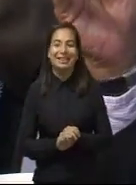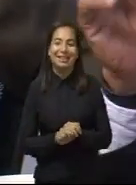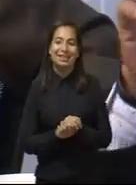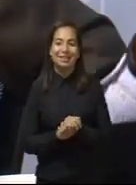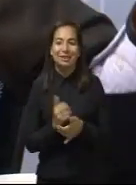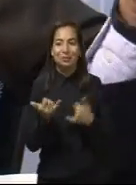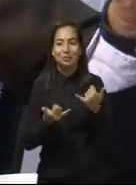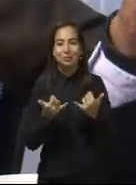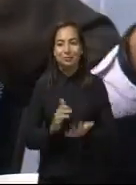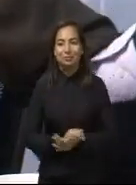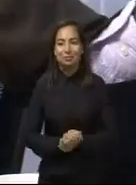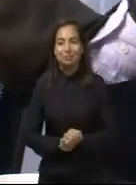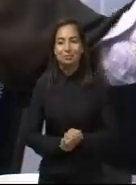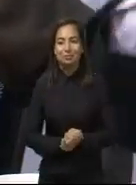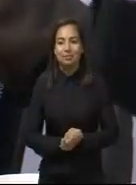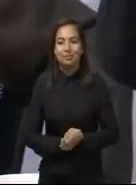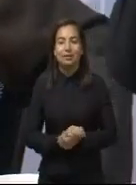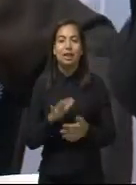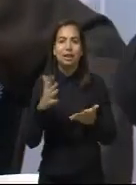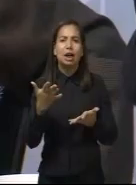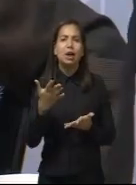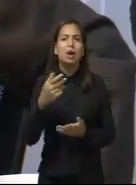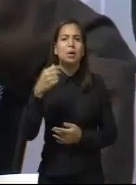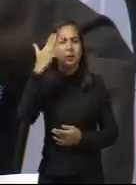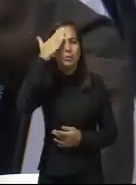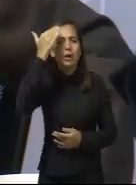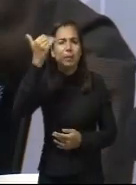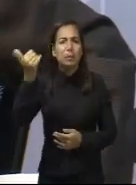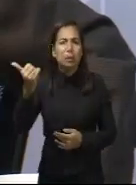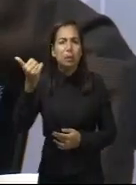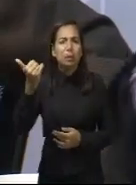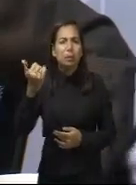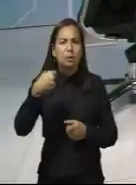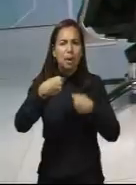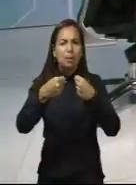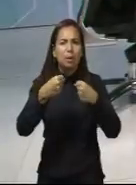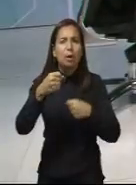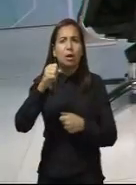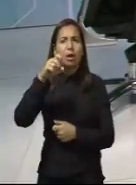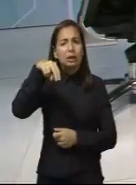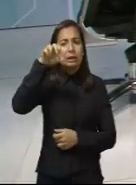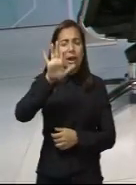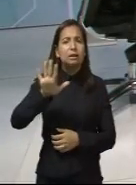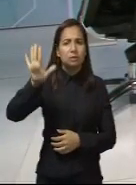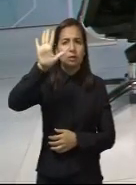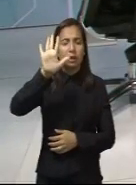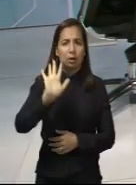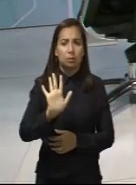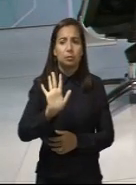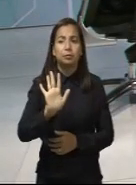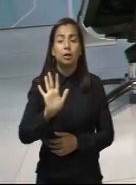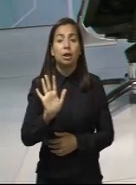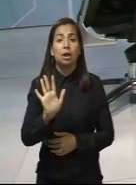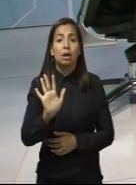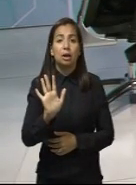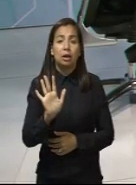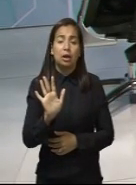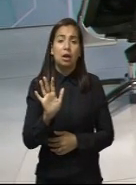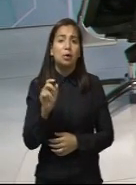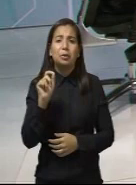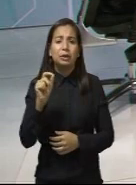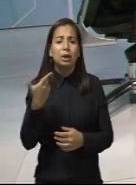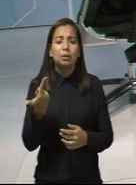né? Vamos botar um jornalista famoso nacionalmente aí, qualquer. Então, essa não é bem